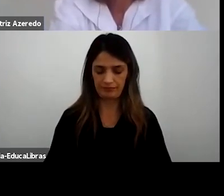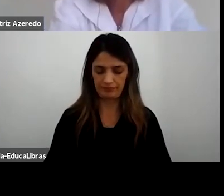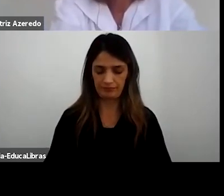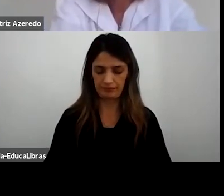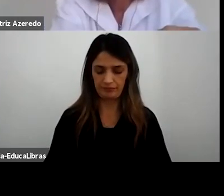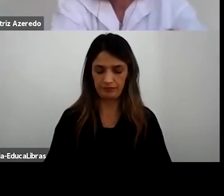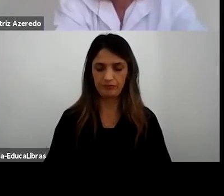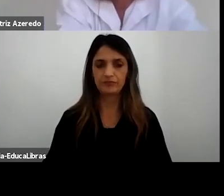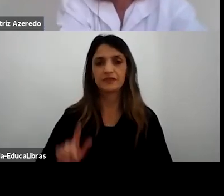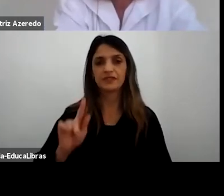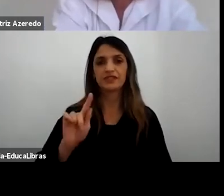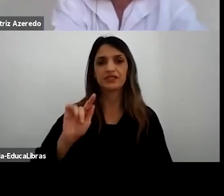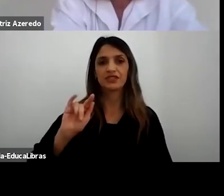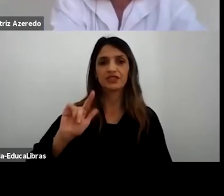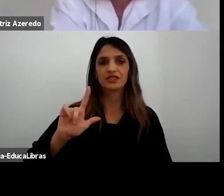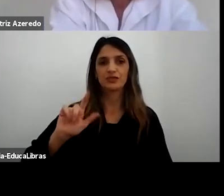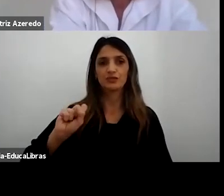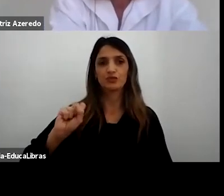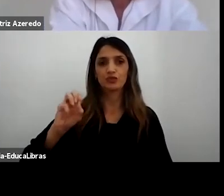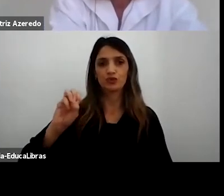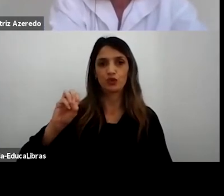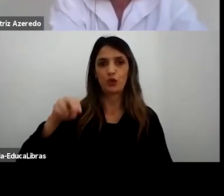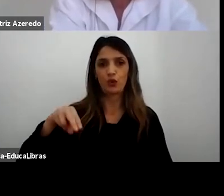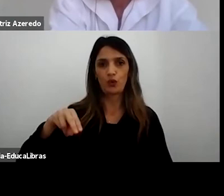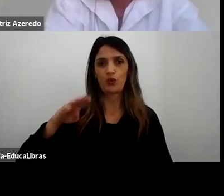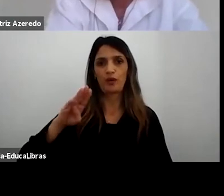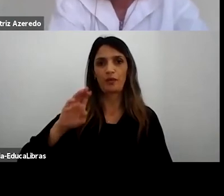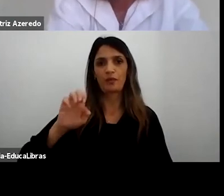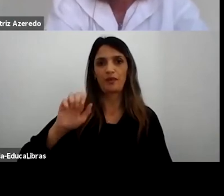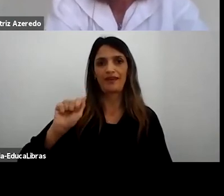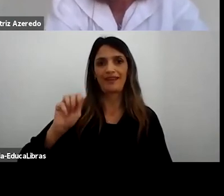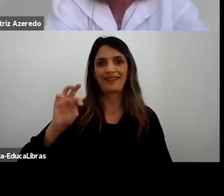Gilson, quer responder? Gilson e Beatriz. Beatriz se mexeu ali, olha